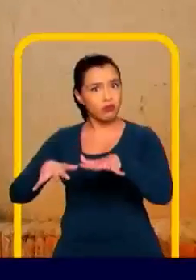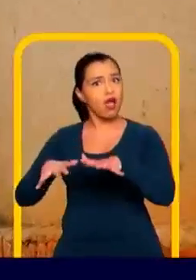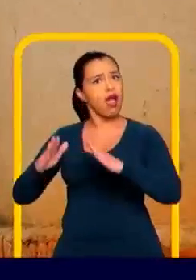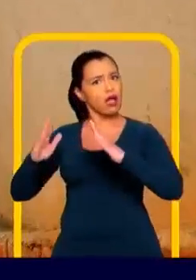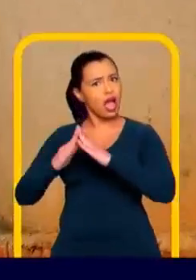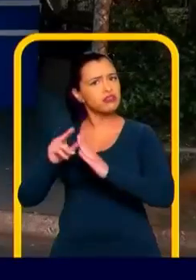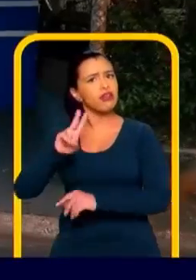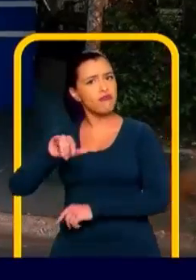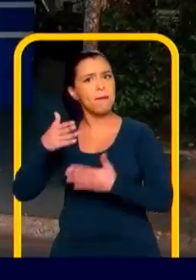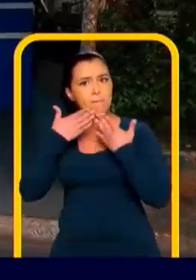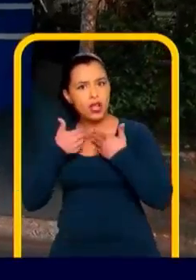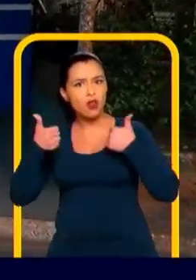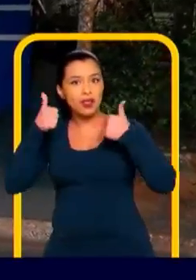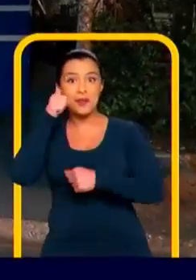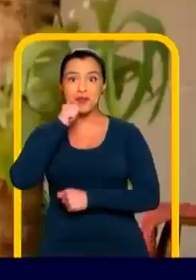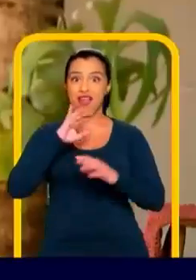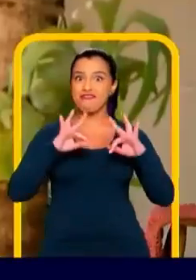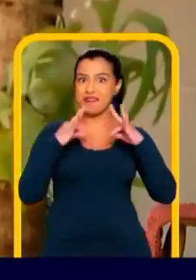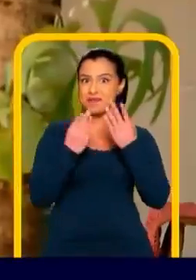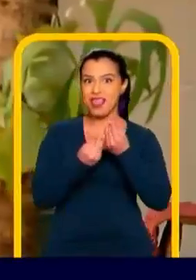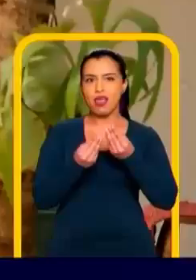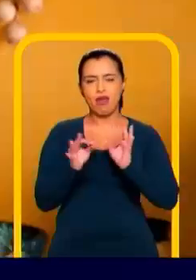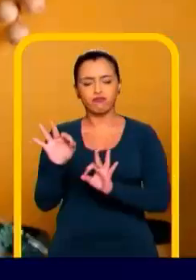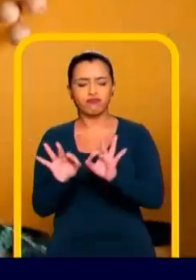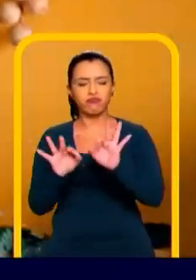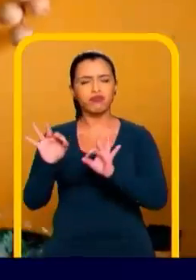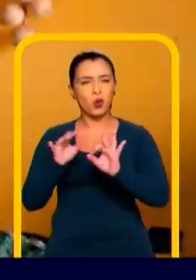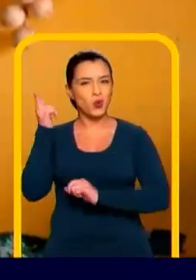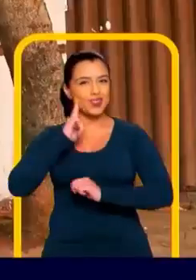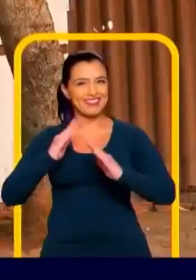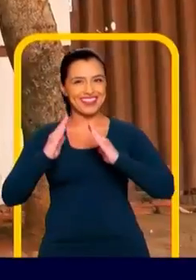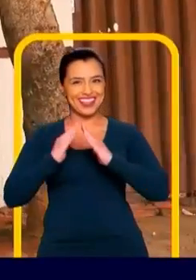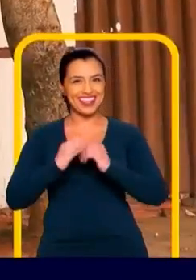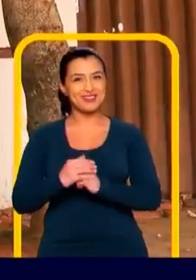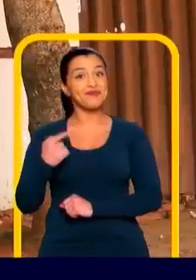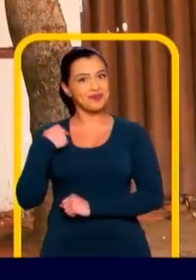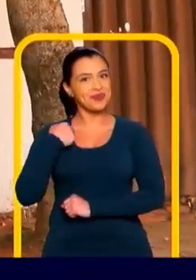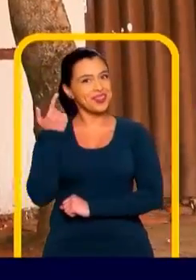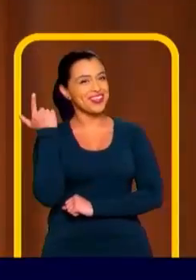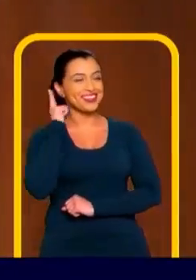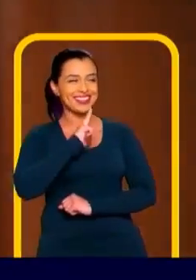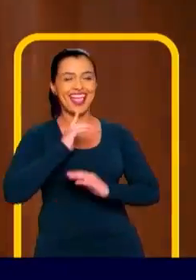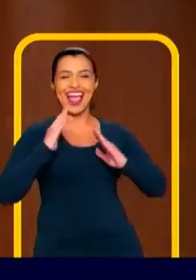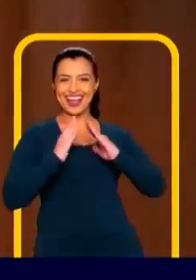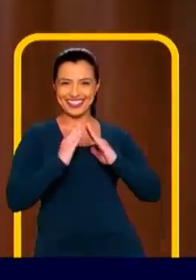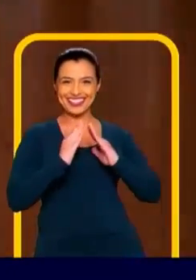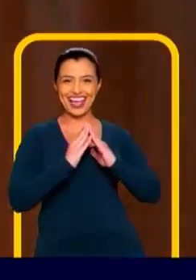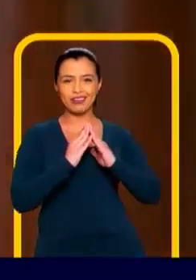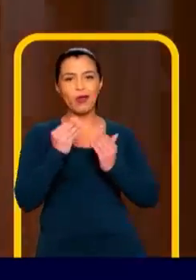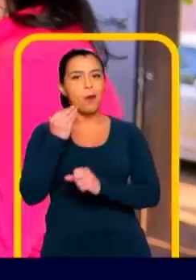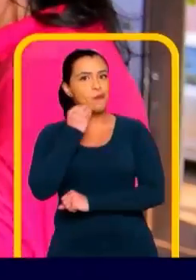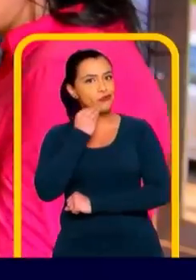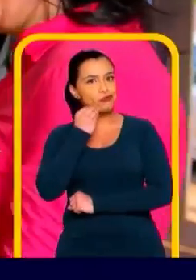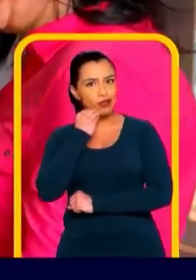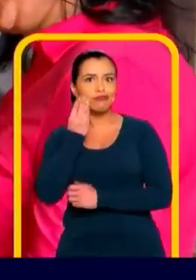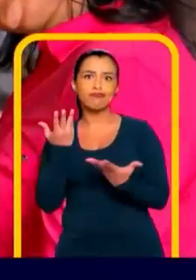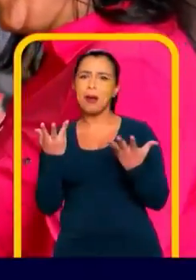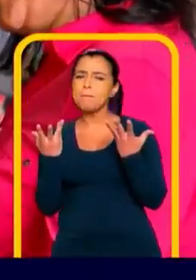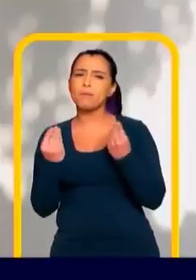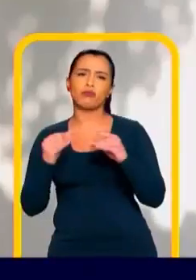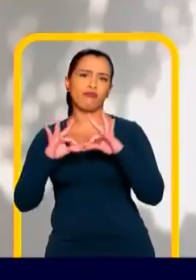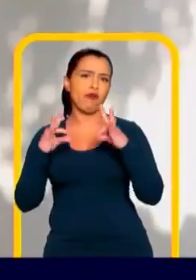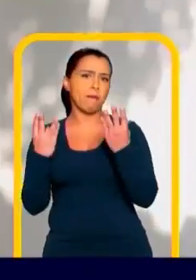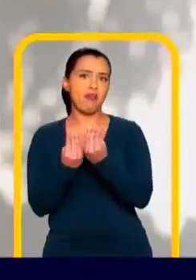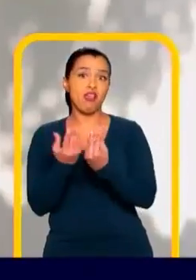vão melhorando e as mulheres e as famílias vão construindo seu próprio lar. Eu fui contemplada com a casinha. Deu oportunidade também para